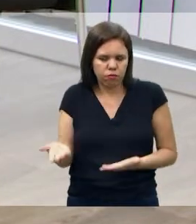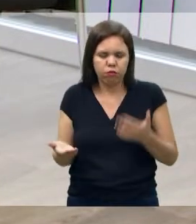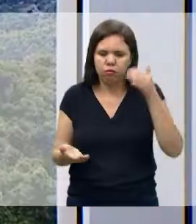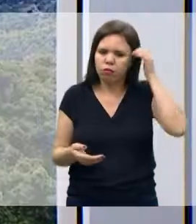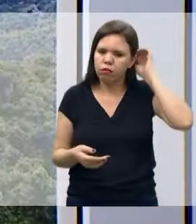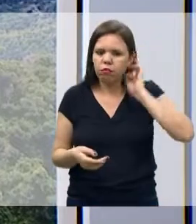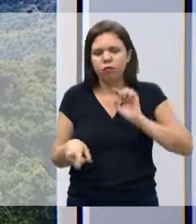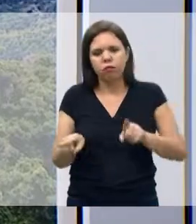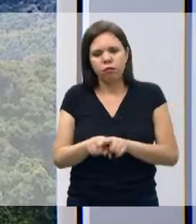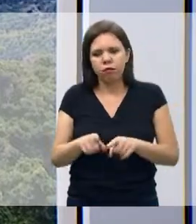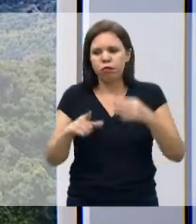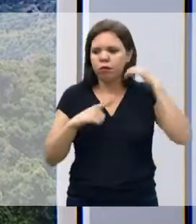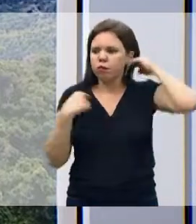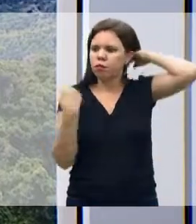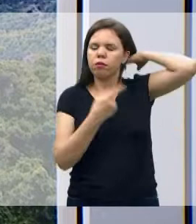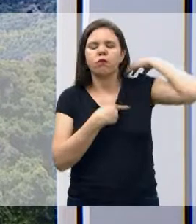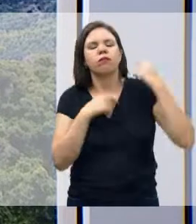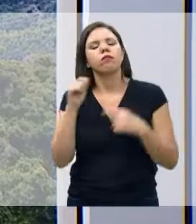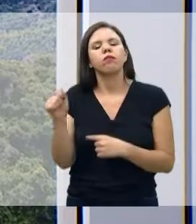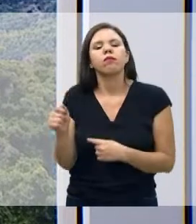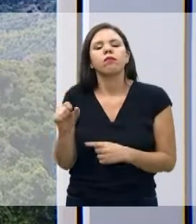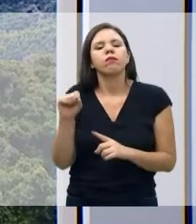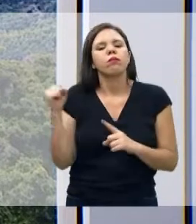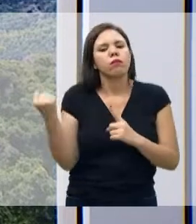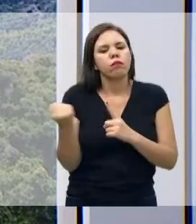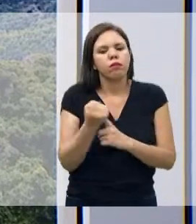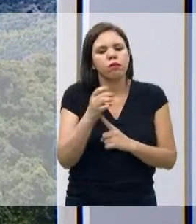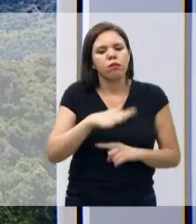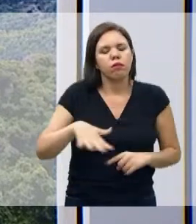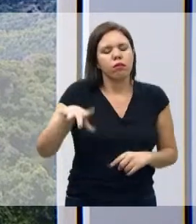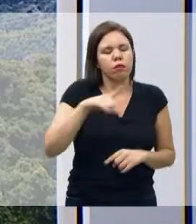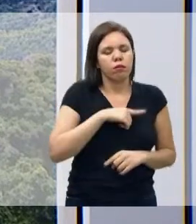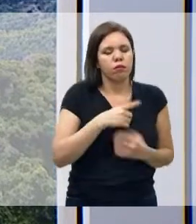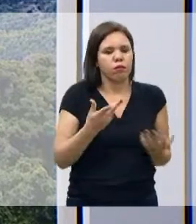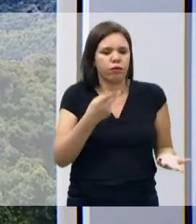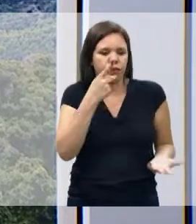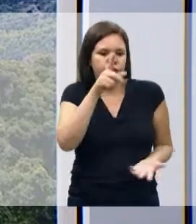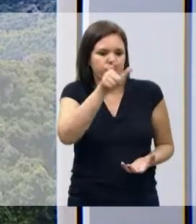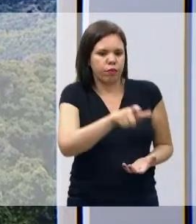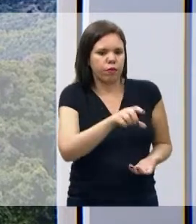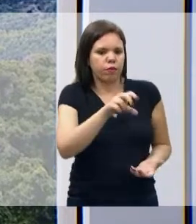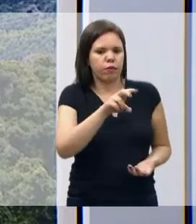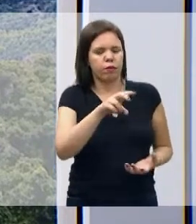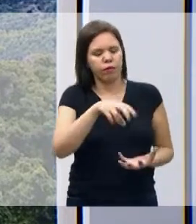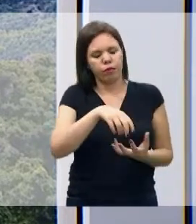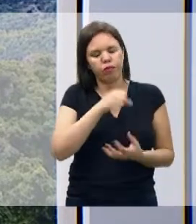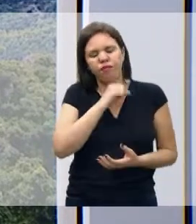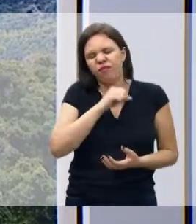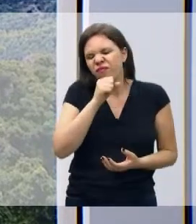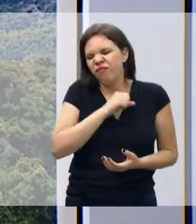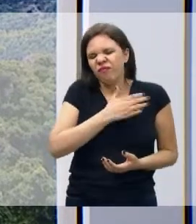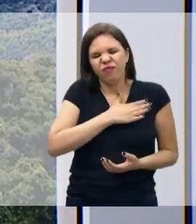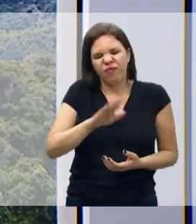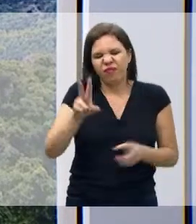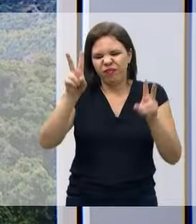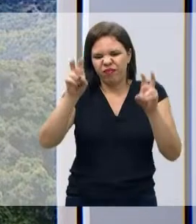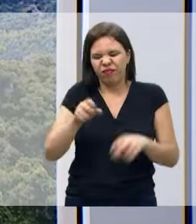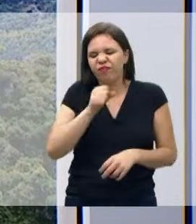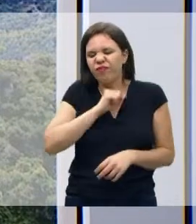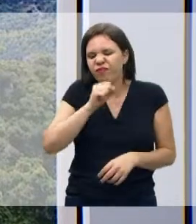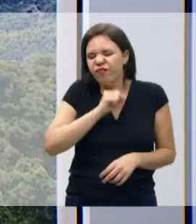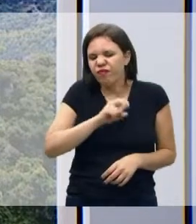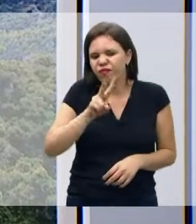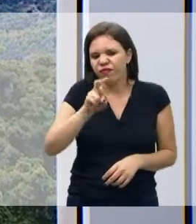velho também... Na nossa sociedade é um tabu, né? Você falar velho, ninguém gosta muito por conta